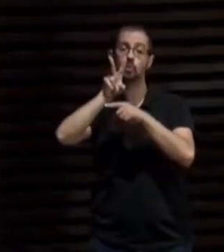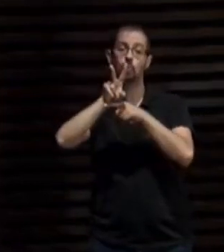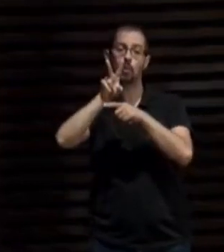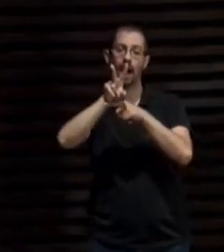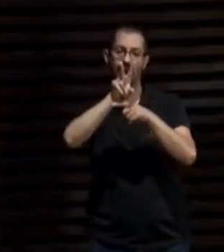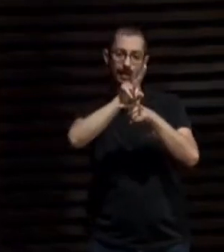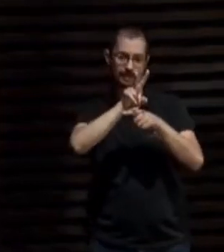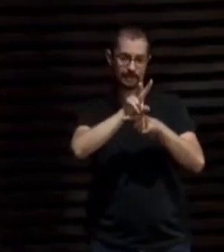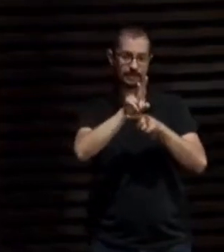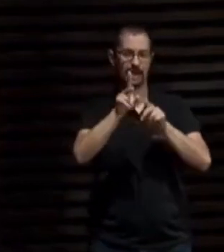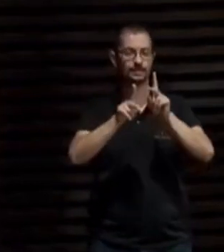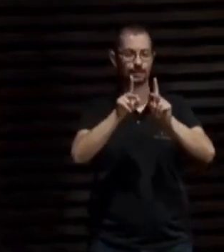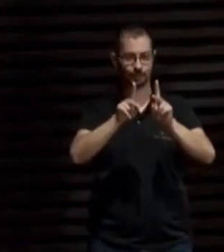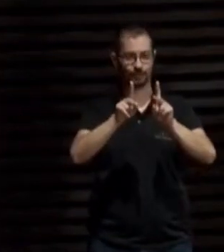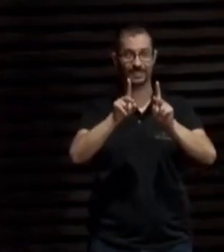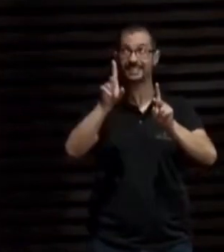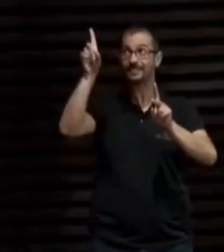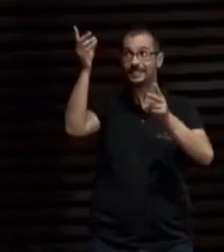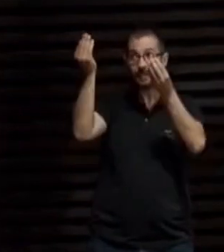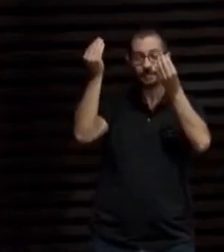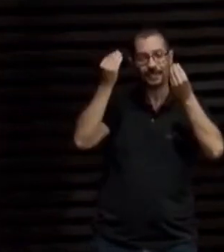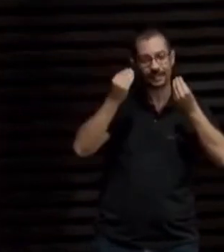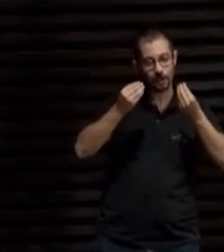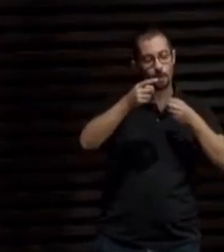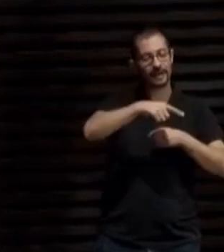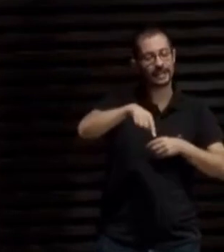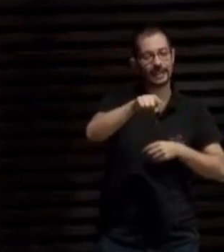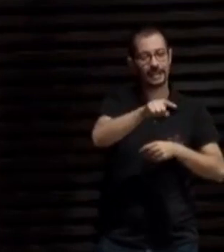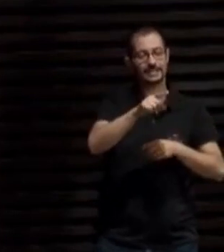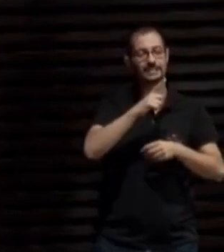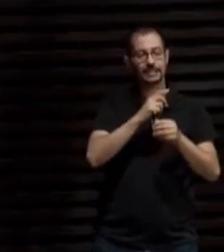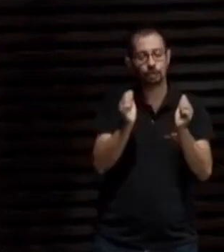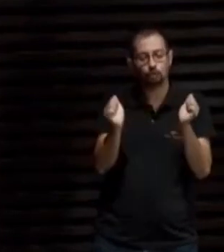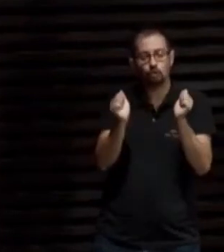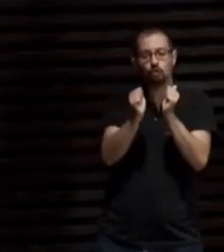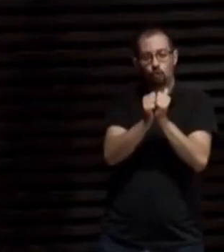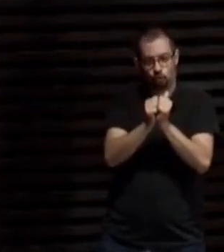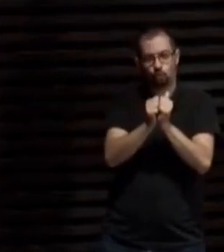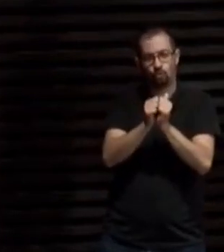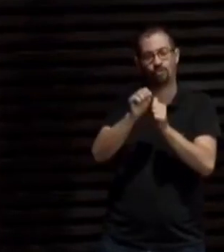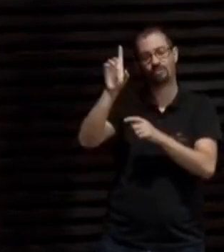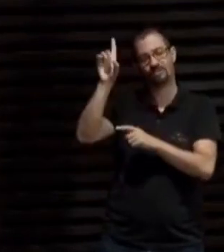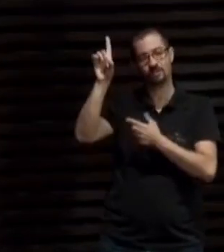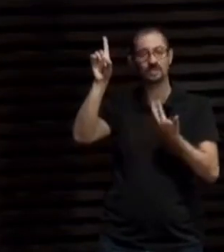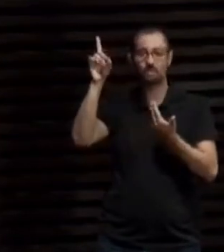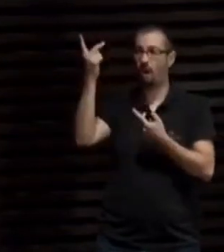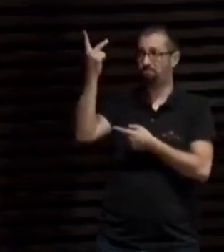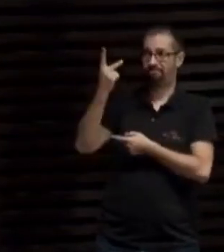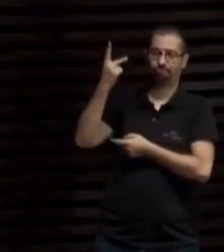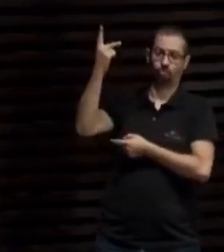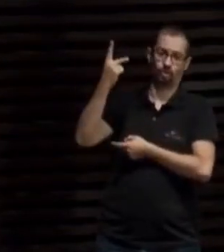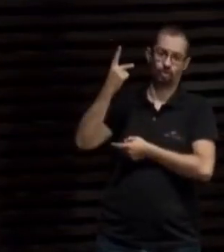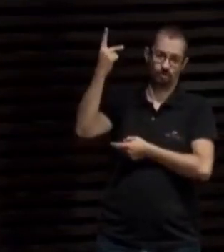os que me deste, para que eles sejam um, assim como nós somos.